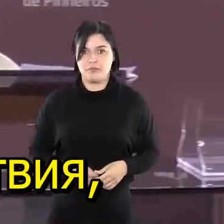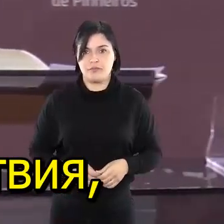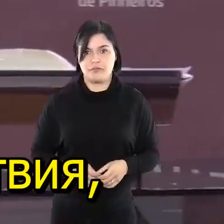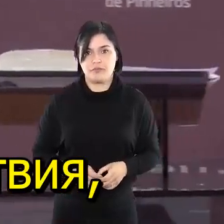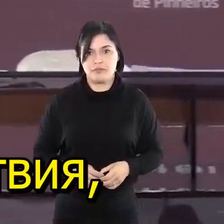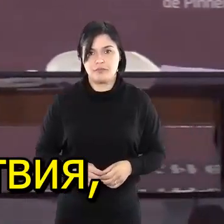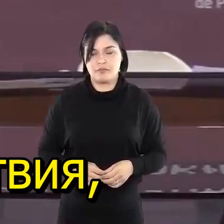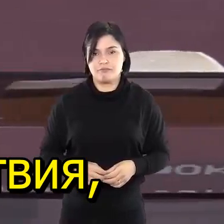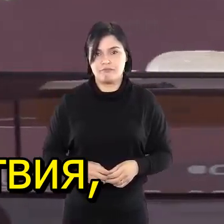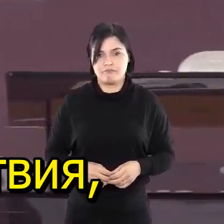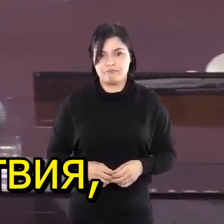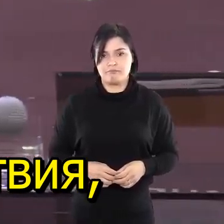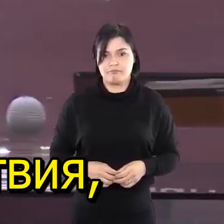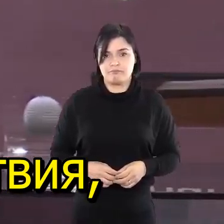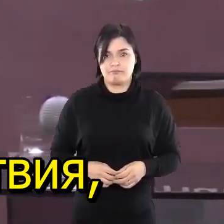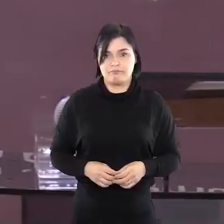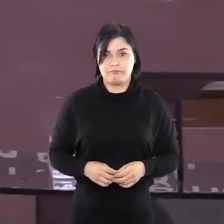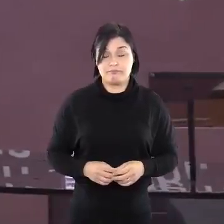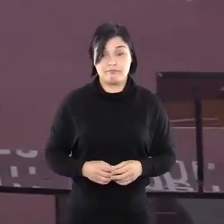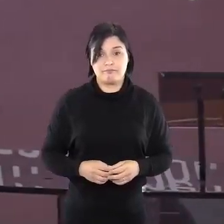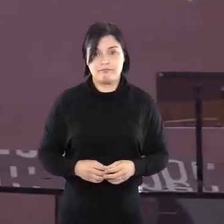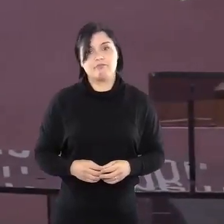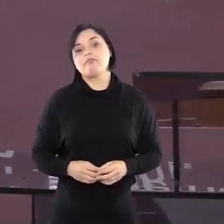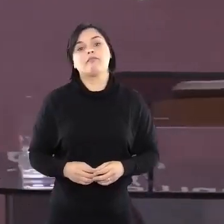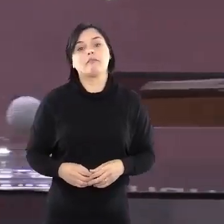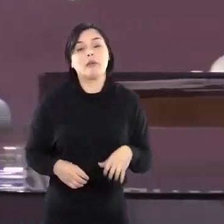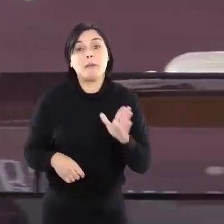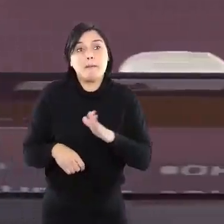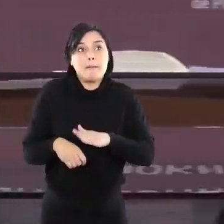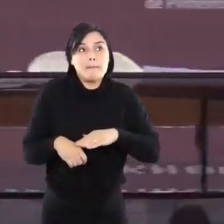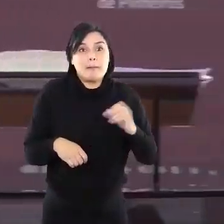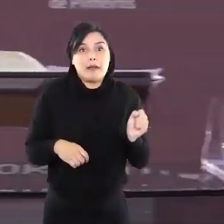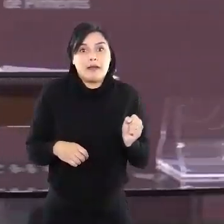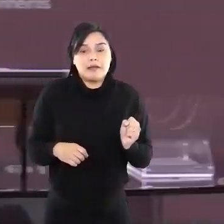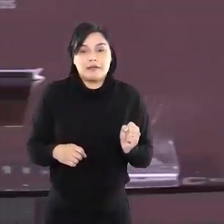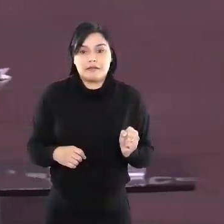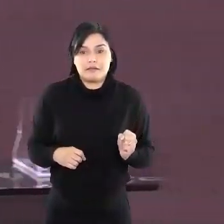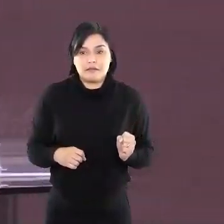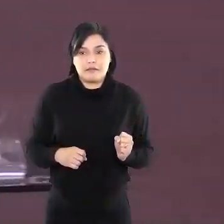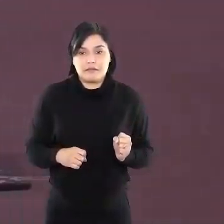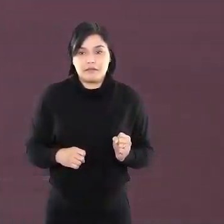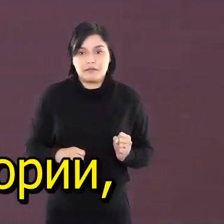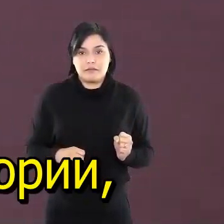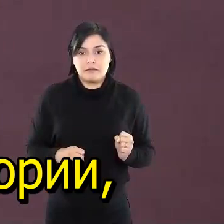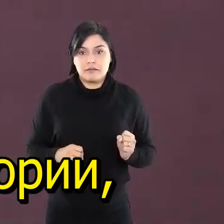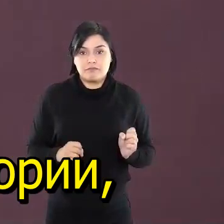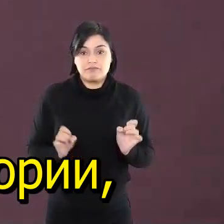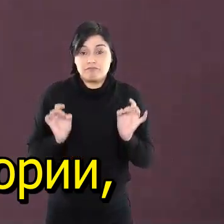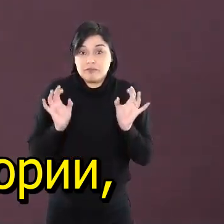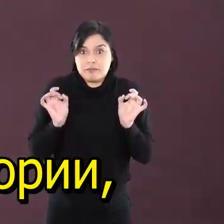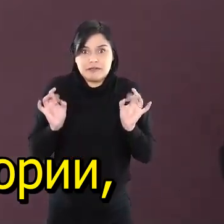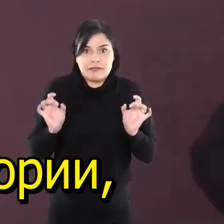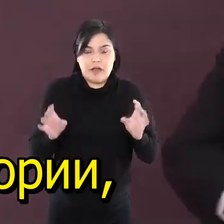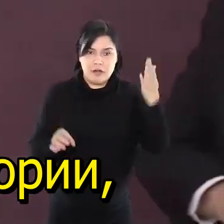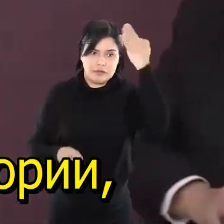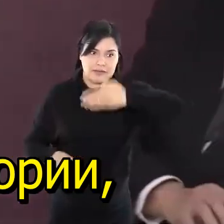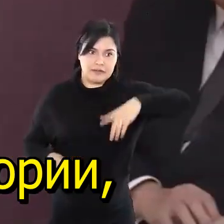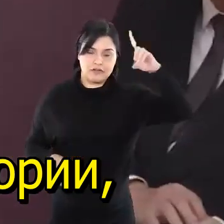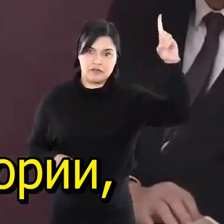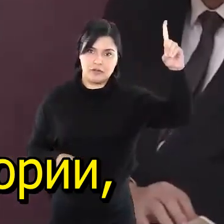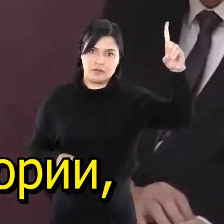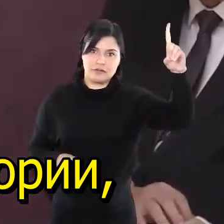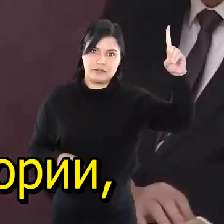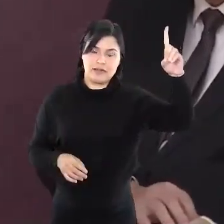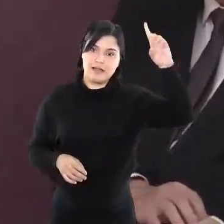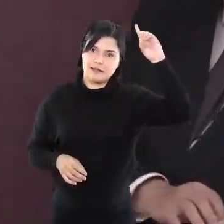Porque esse é o ápice da presença de Deus. A vida é passageira. Ele habita conosco agora na